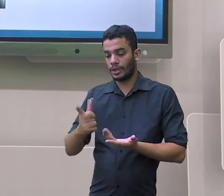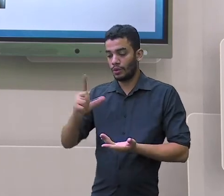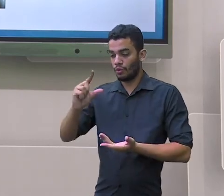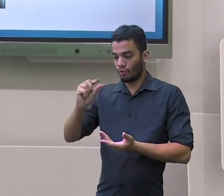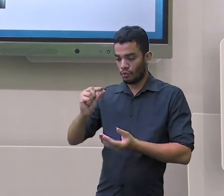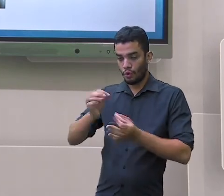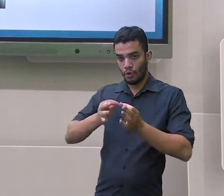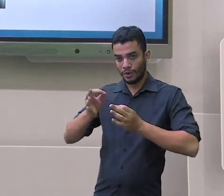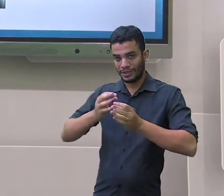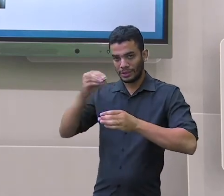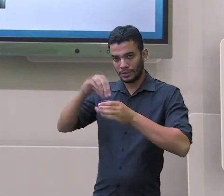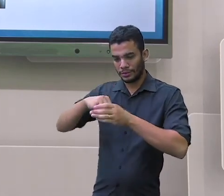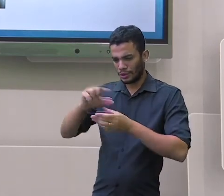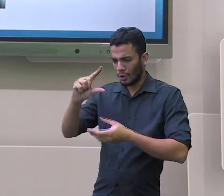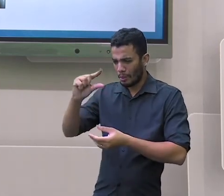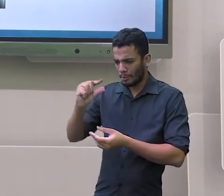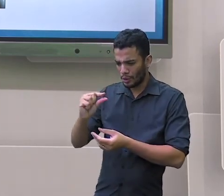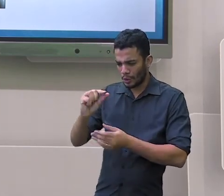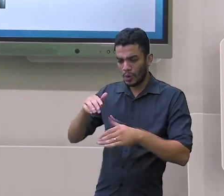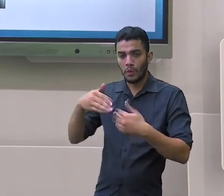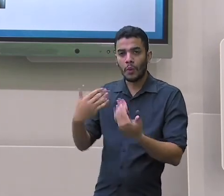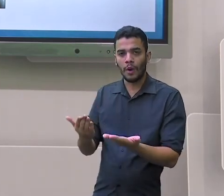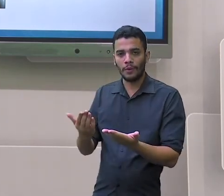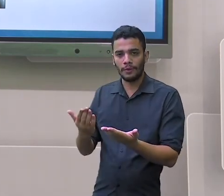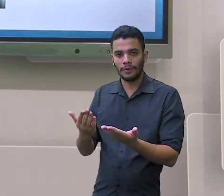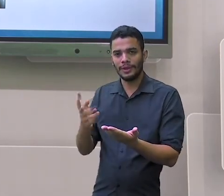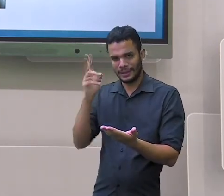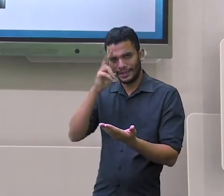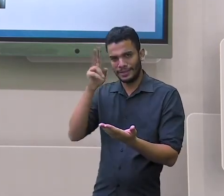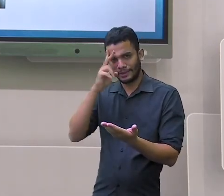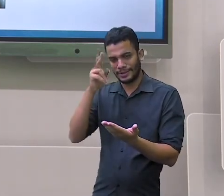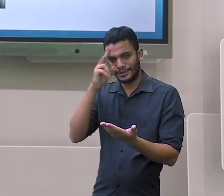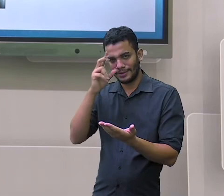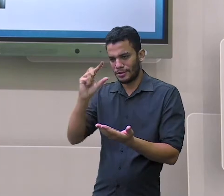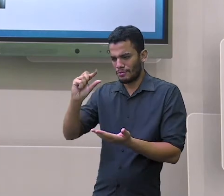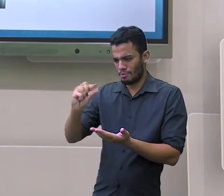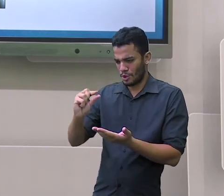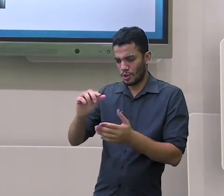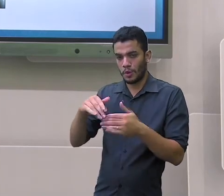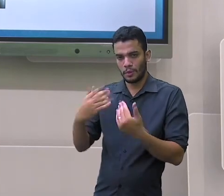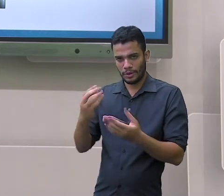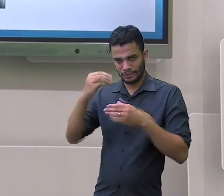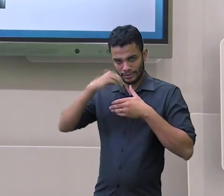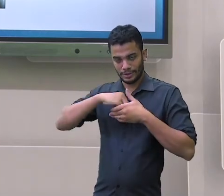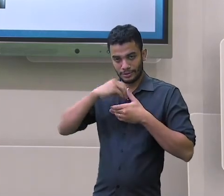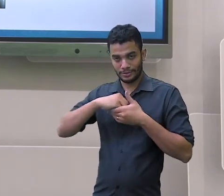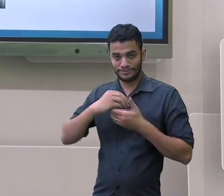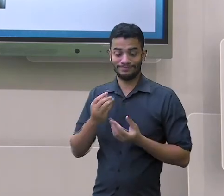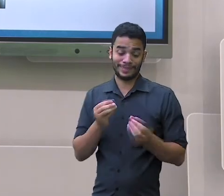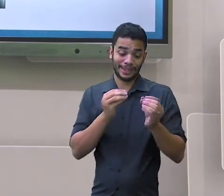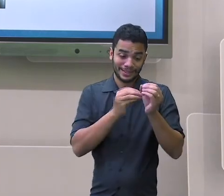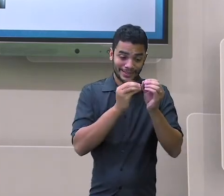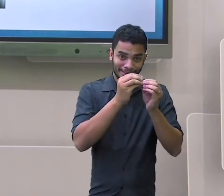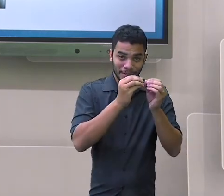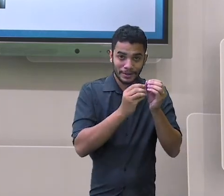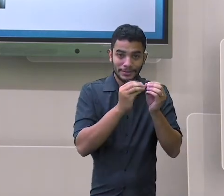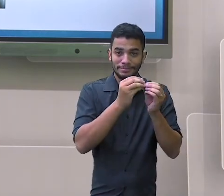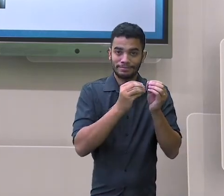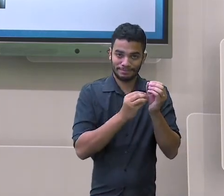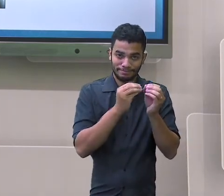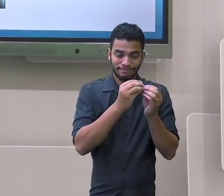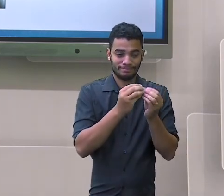corpo? Muito bem, a célula, isso aí. E aí a gente falou, né, formatos de células, nomes